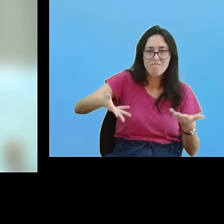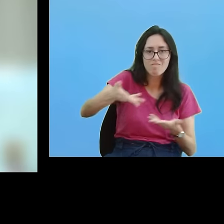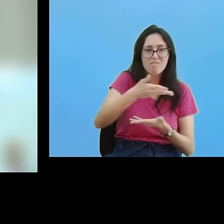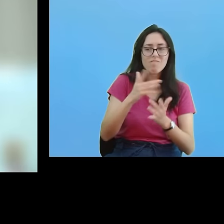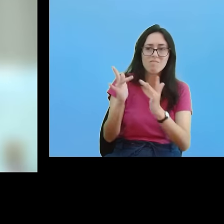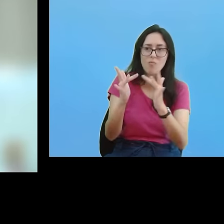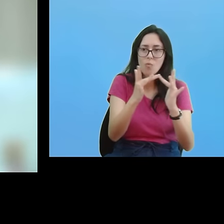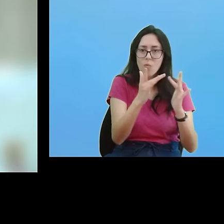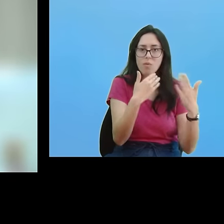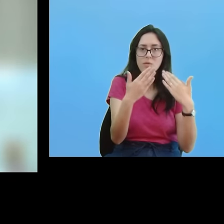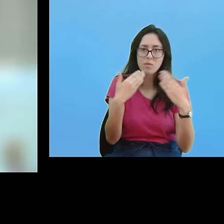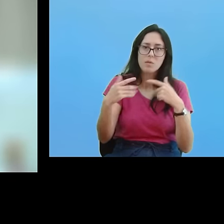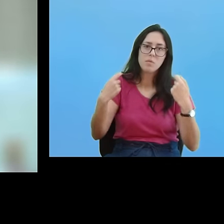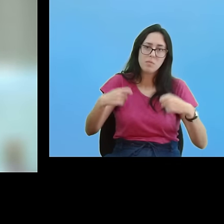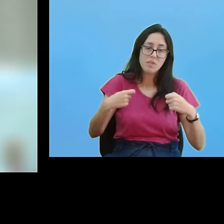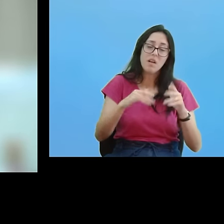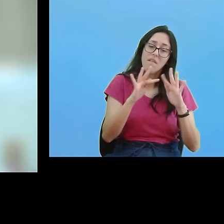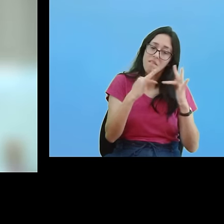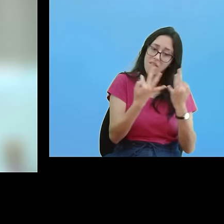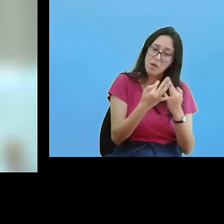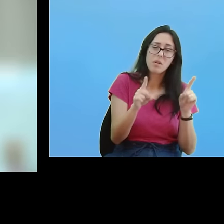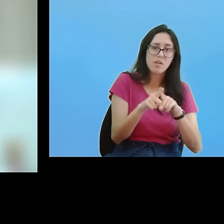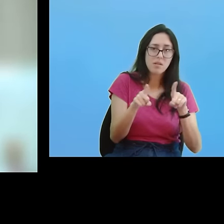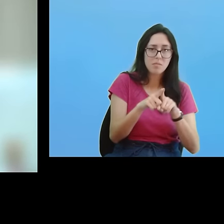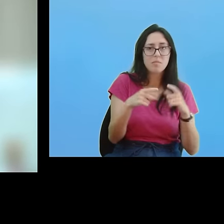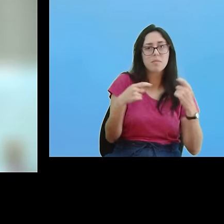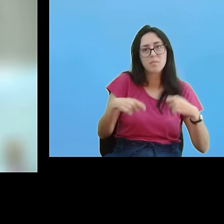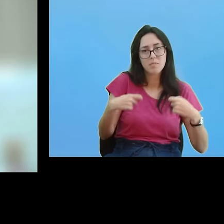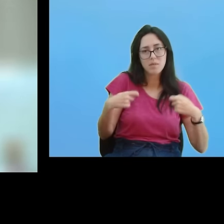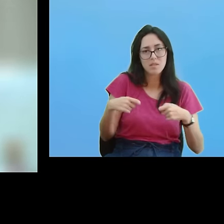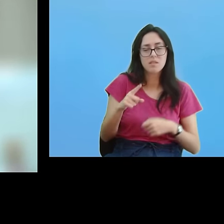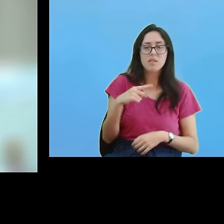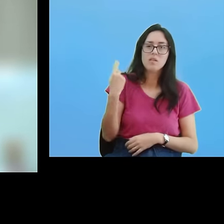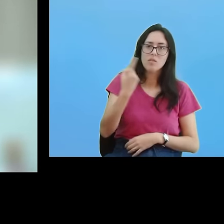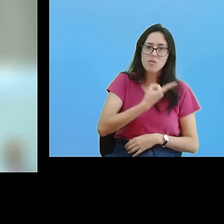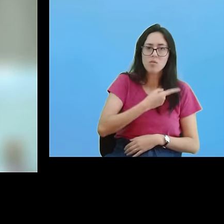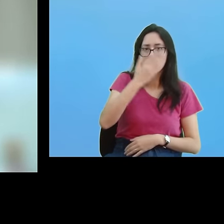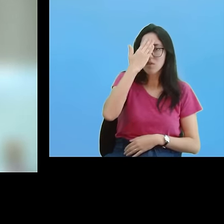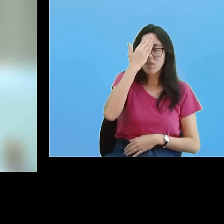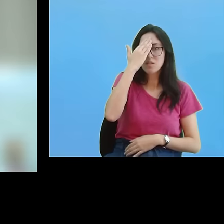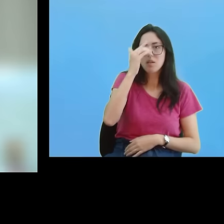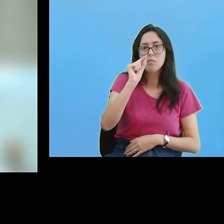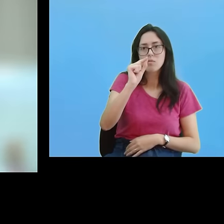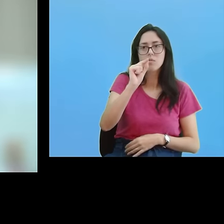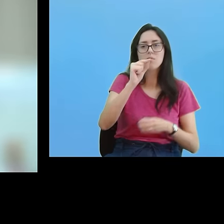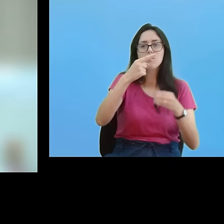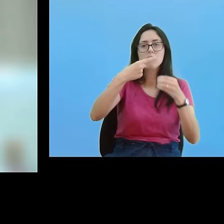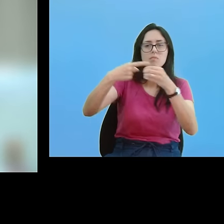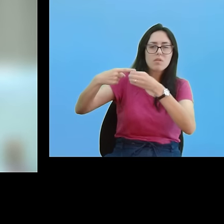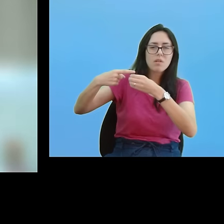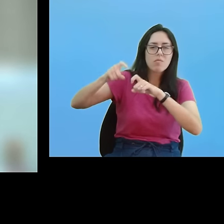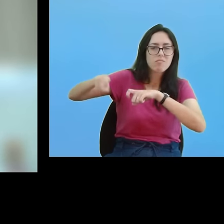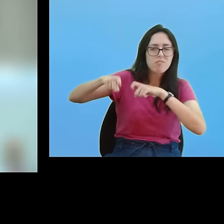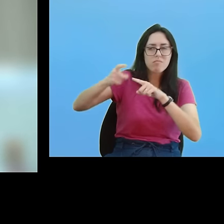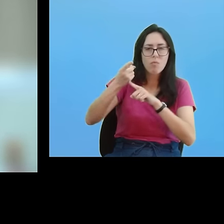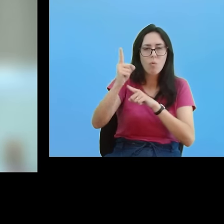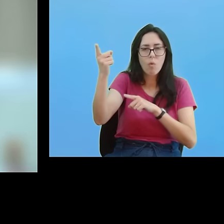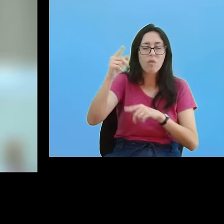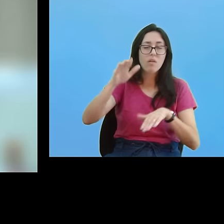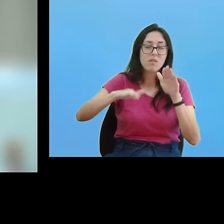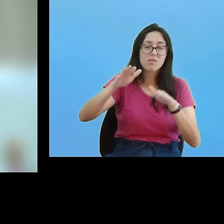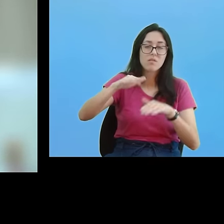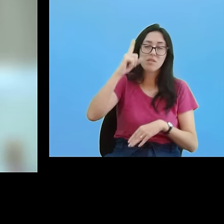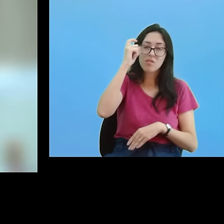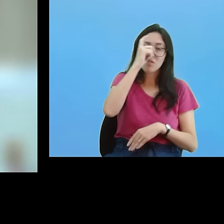de diálogo, as famílias também precisam. E a gente sabe que no interior torna-se muito mais difícil de você ter